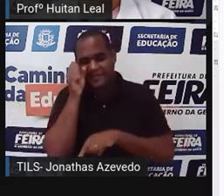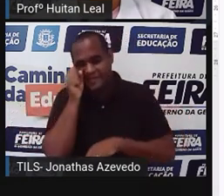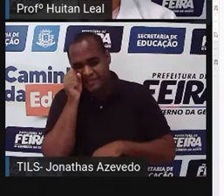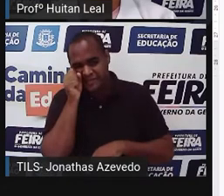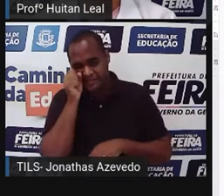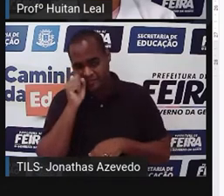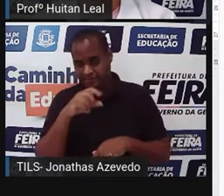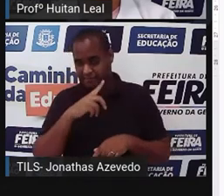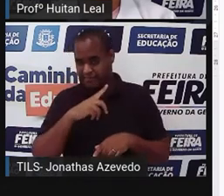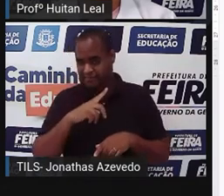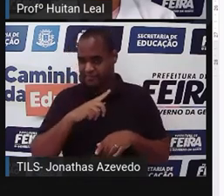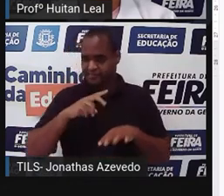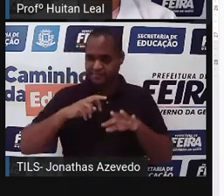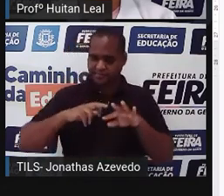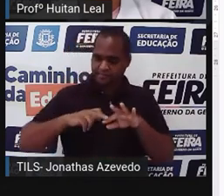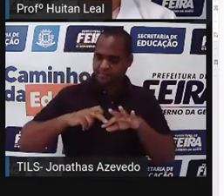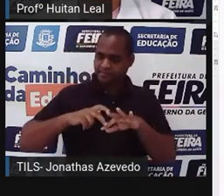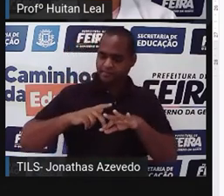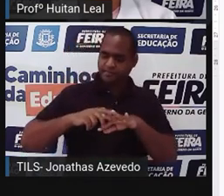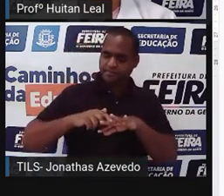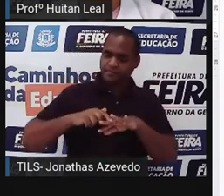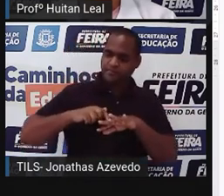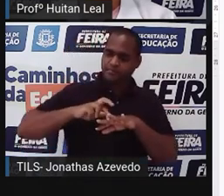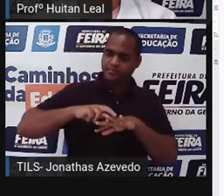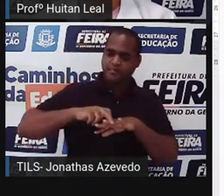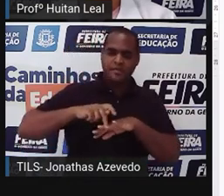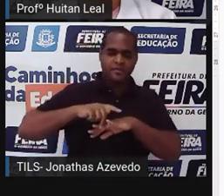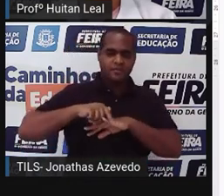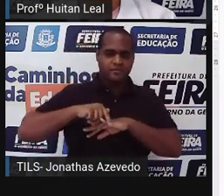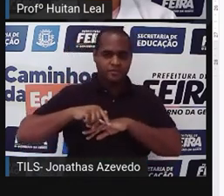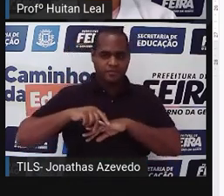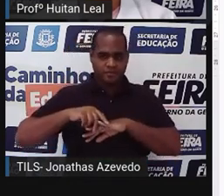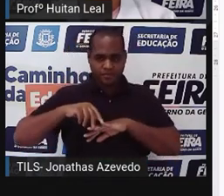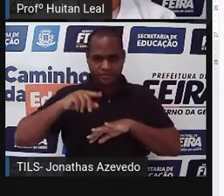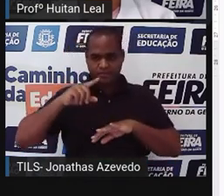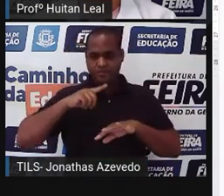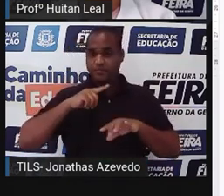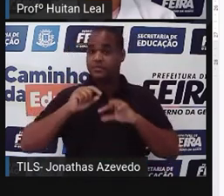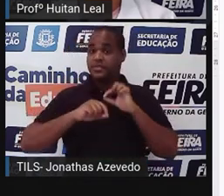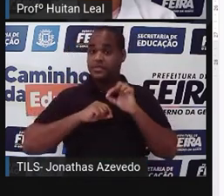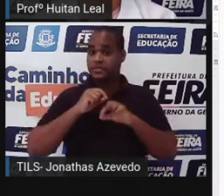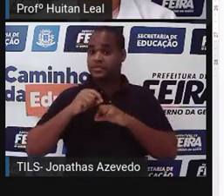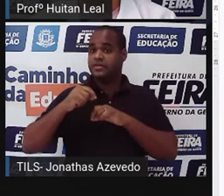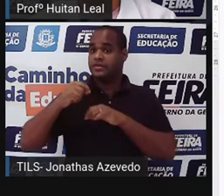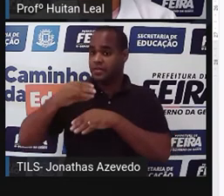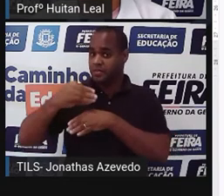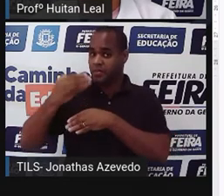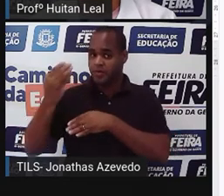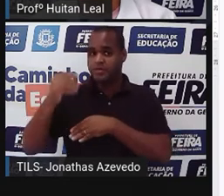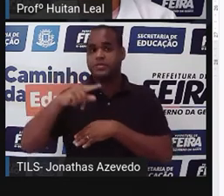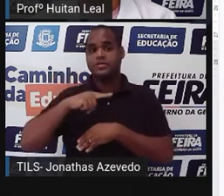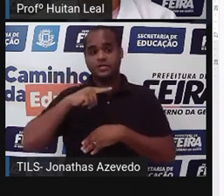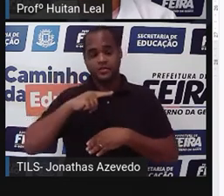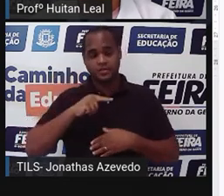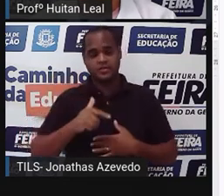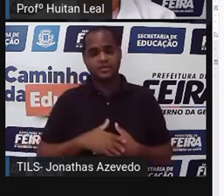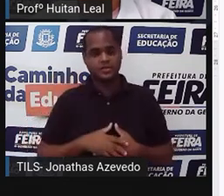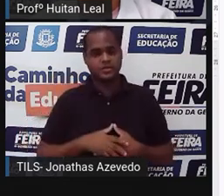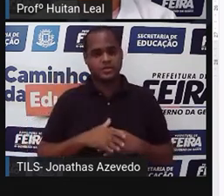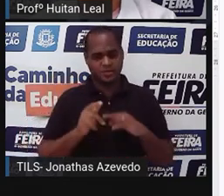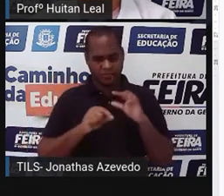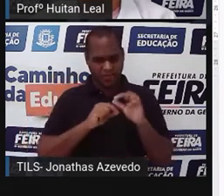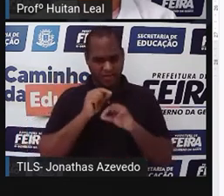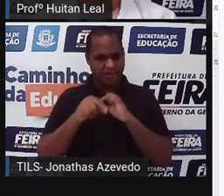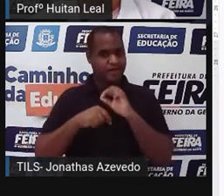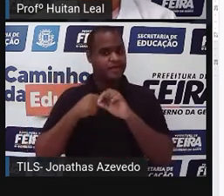com um andar dificultoso e retumbante, e que se deteve diante da porta. Quem vocês acham que parou diante